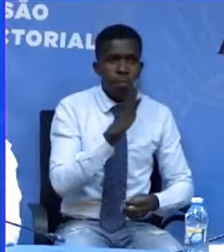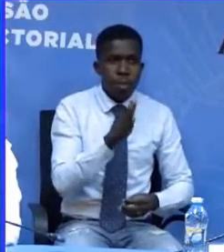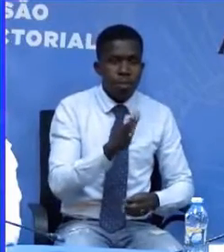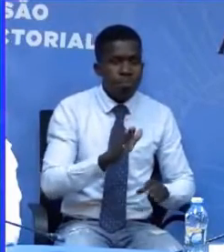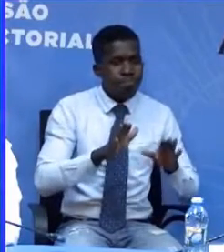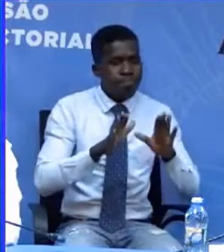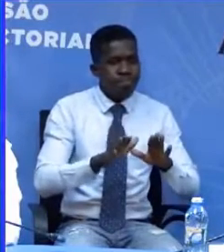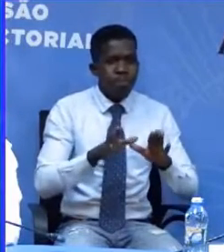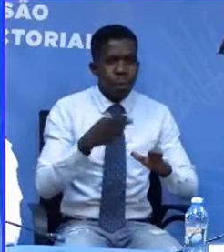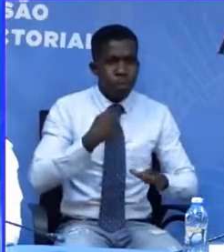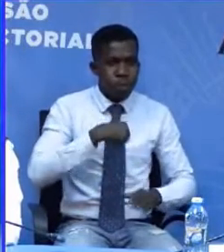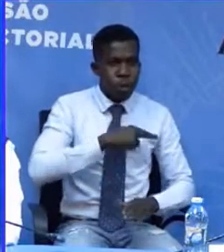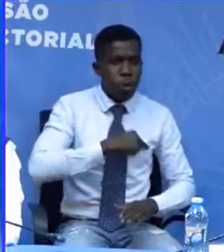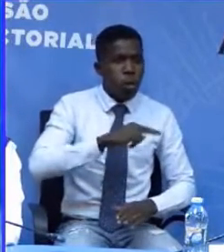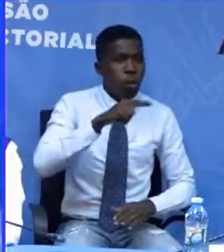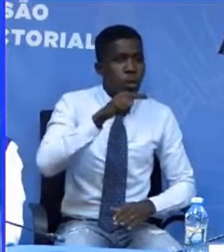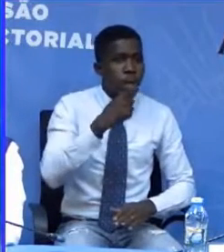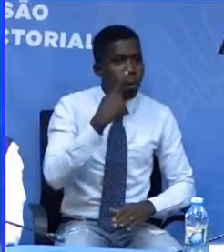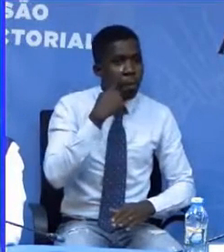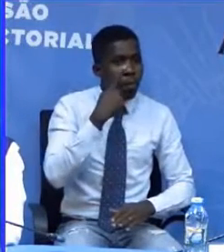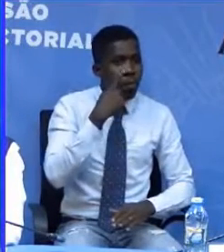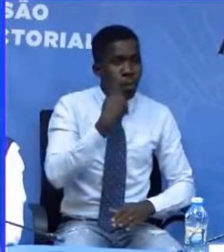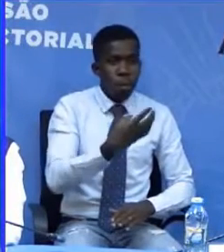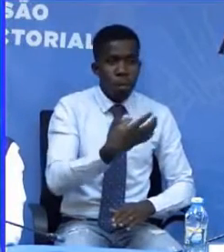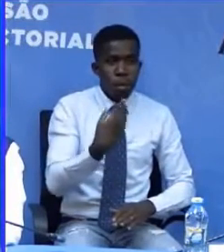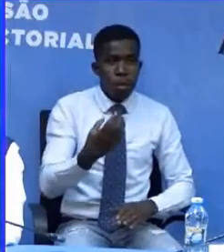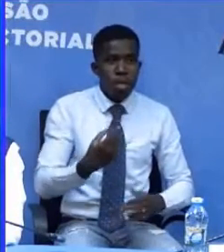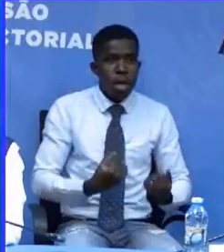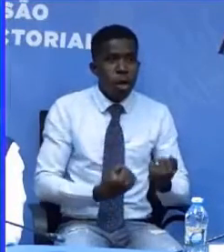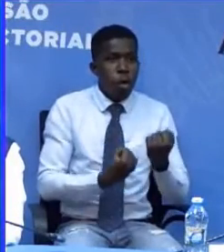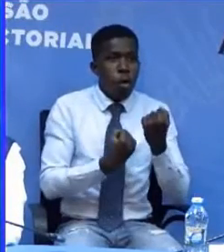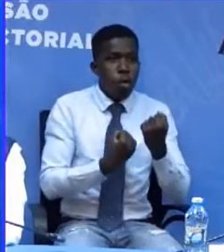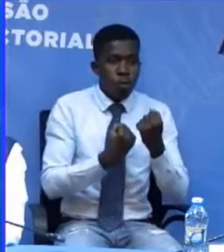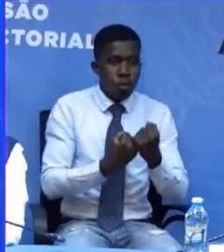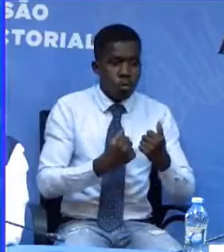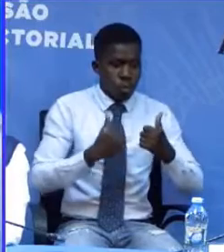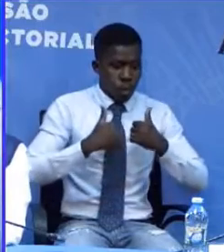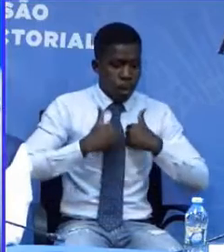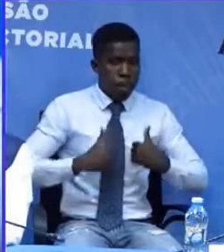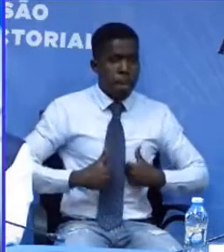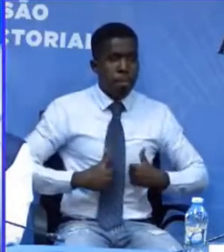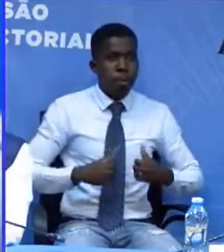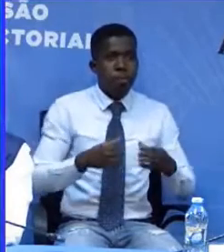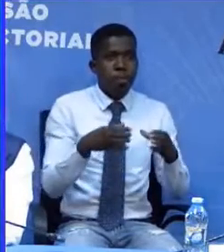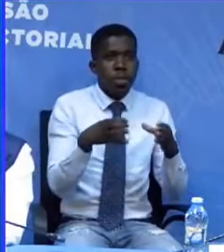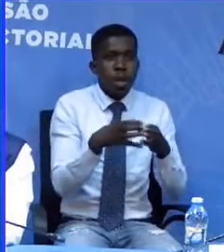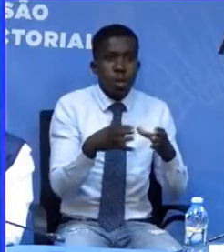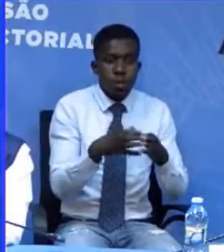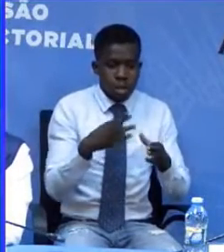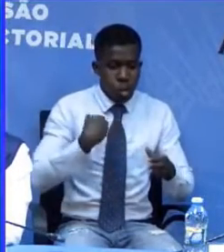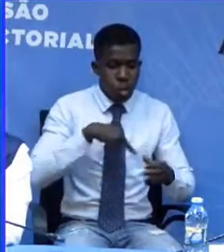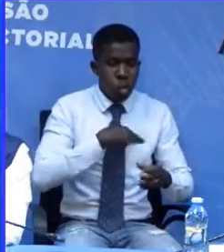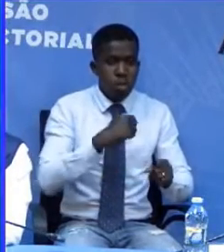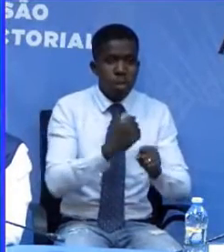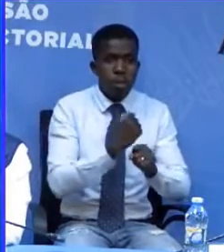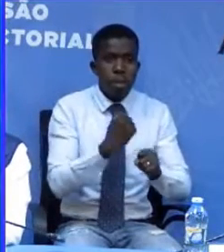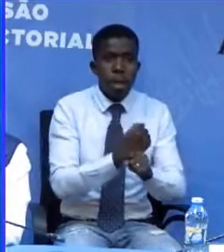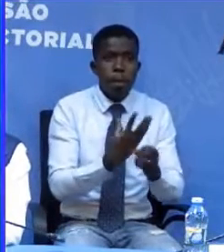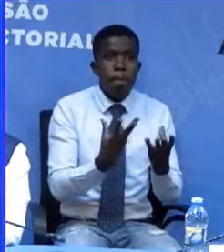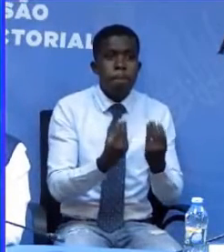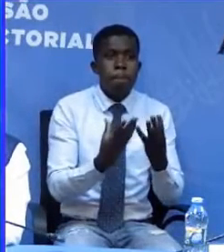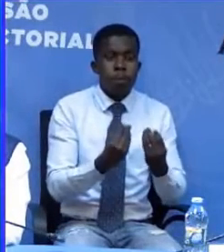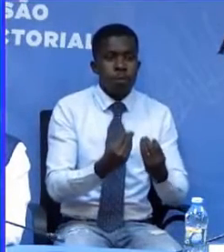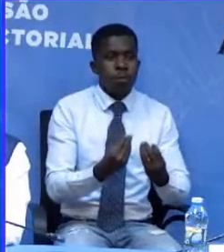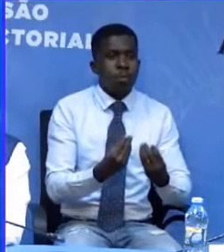está sendo feito pelos membros da comissão. Nós temos estado a procurar os mercados